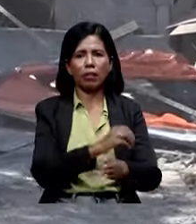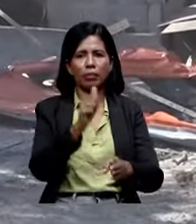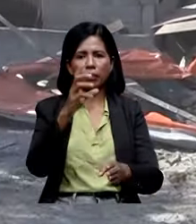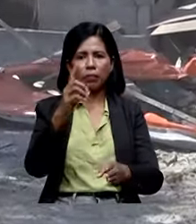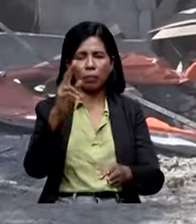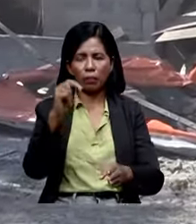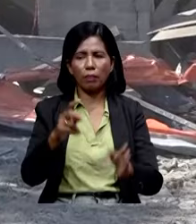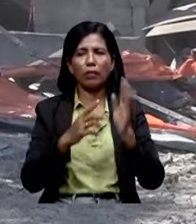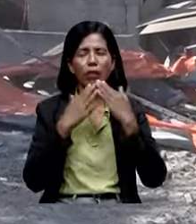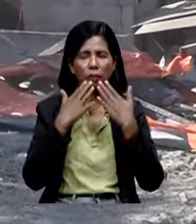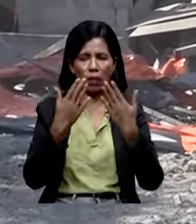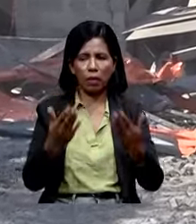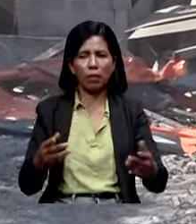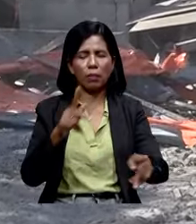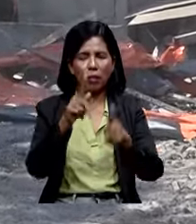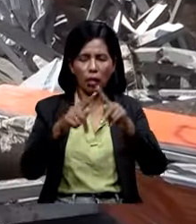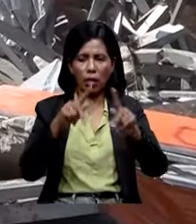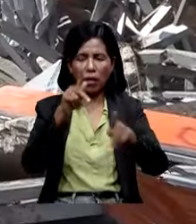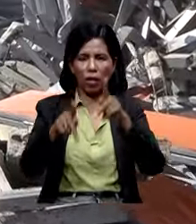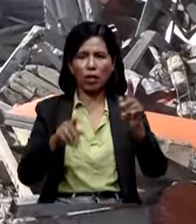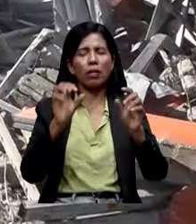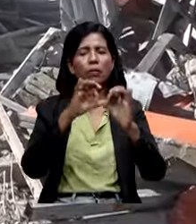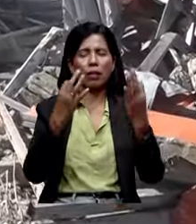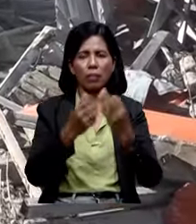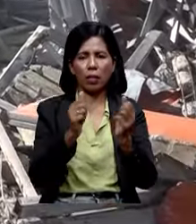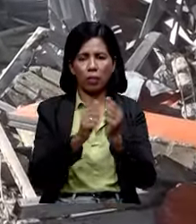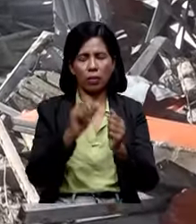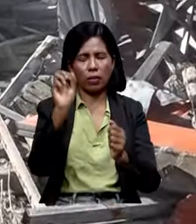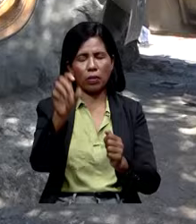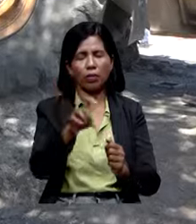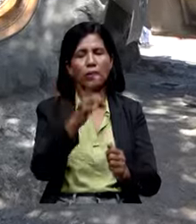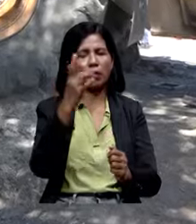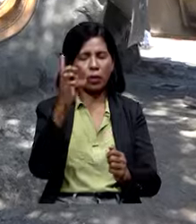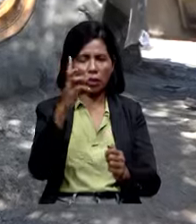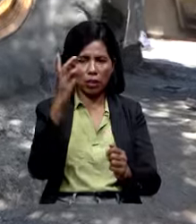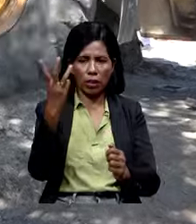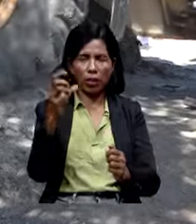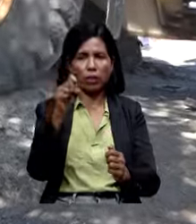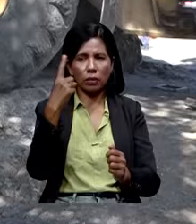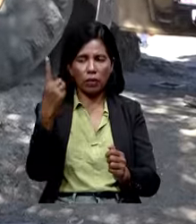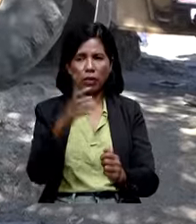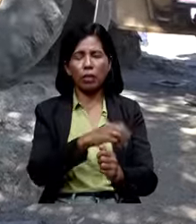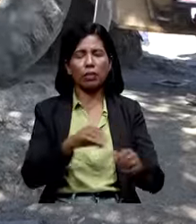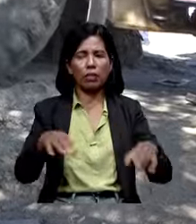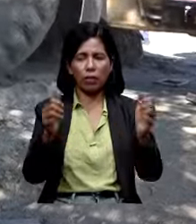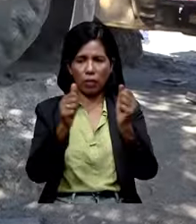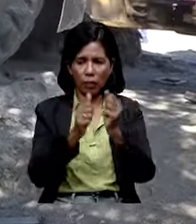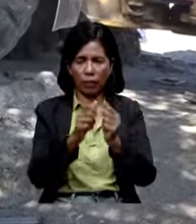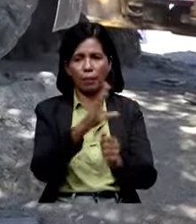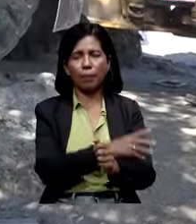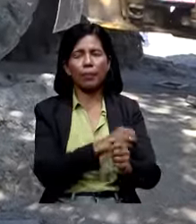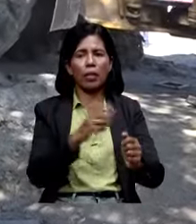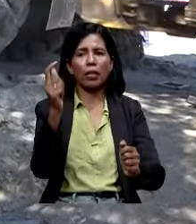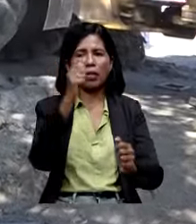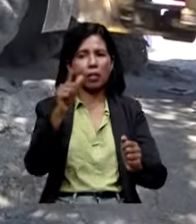hato mos agradecimento ba comunidade uma kain sanuru resinen ne be coopera o governo hori hama mukfaten refere e a terça semana